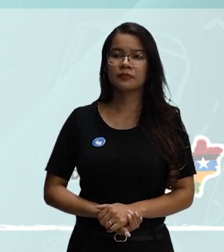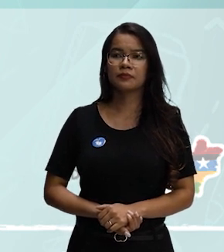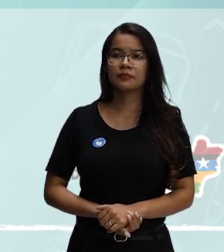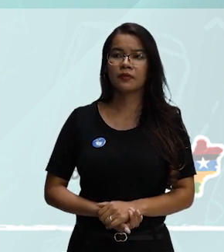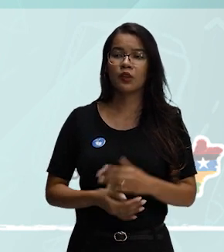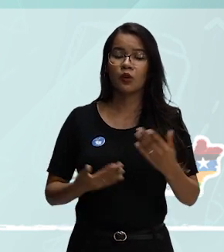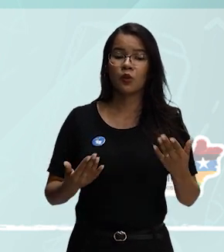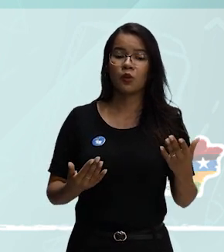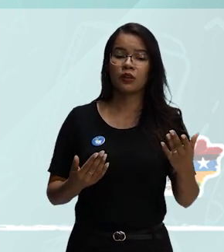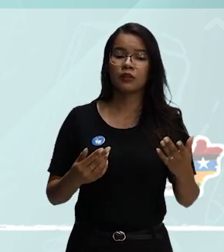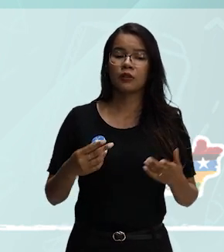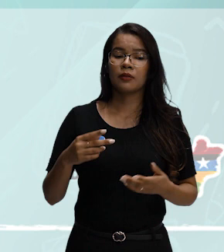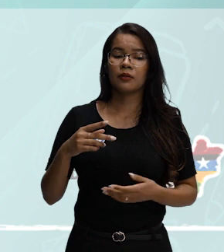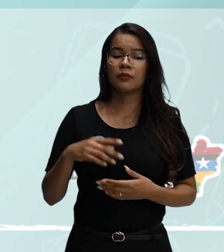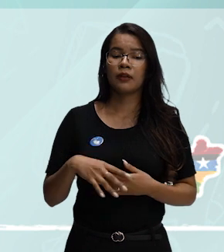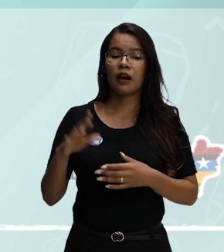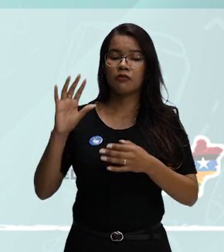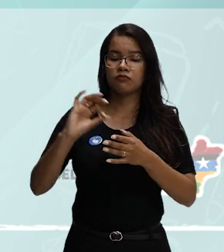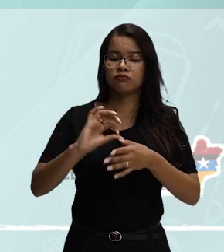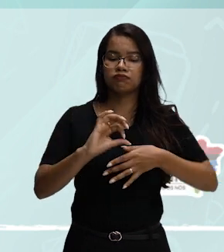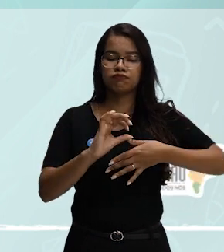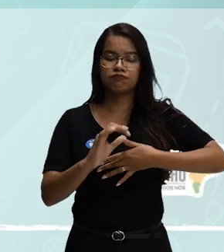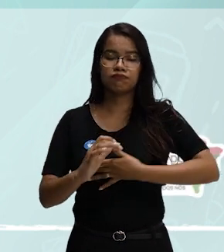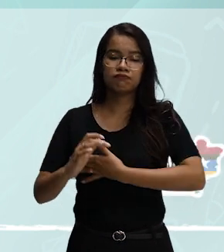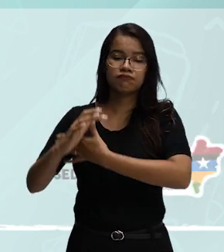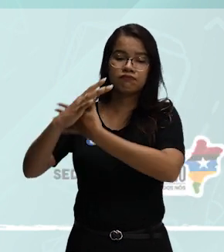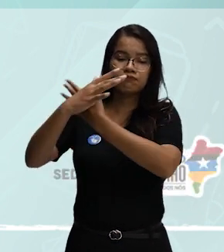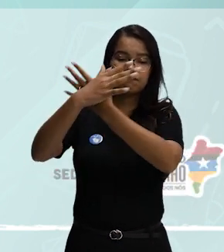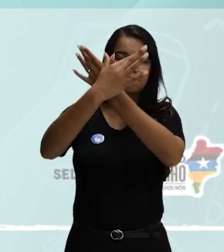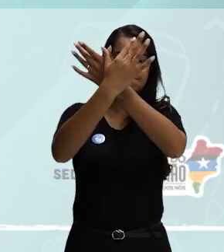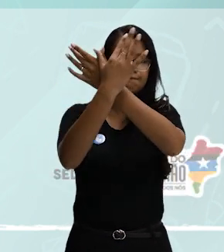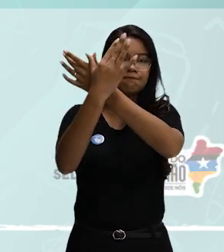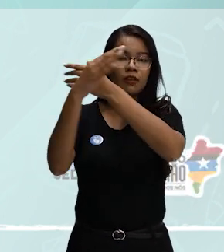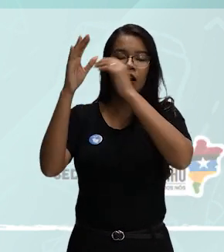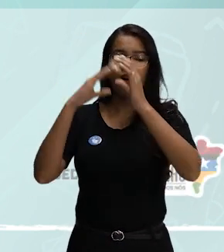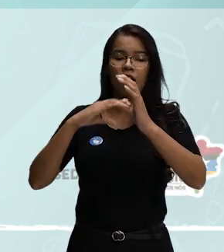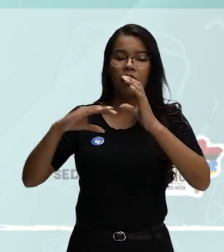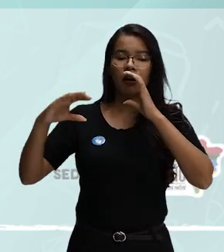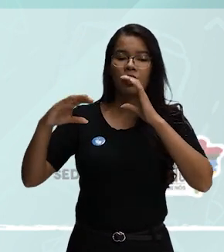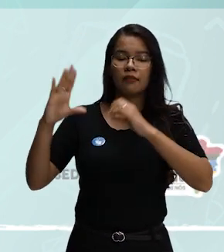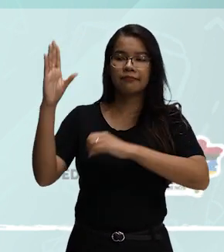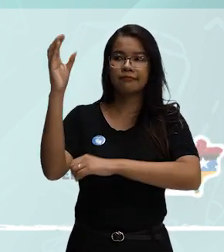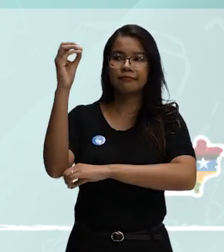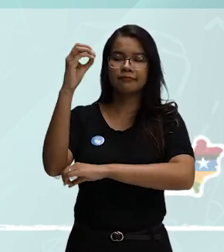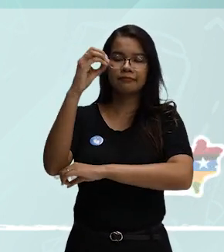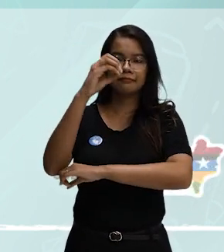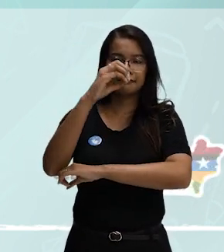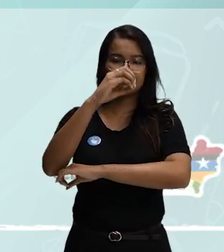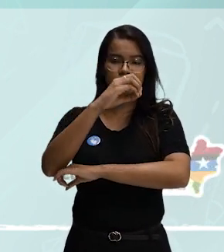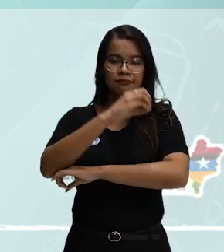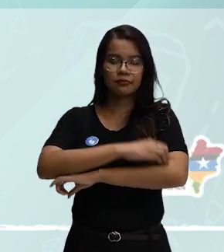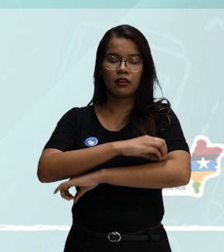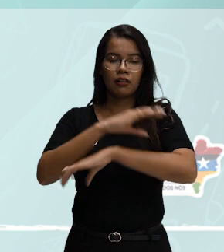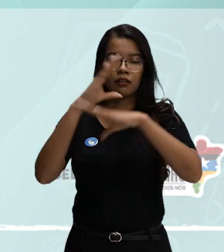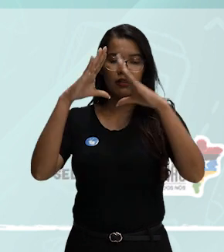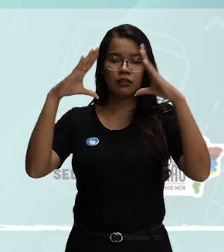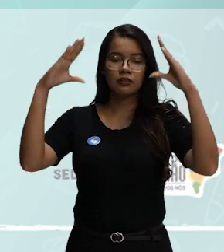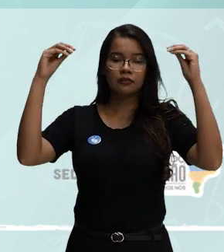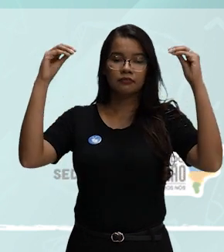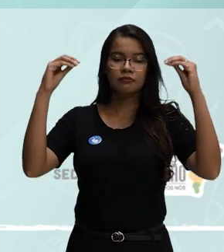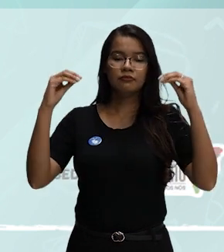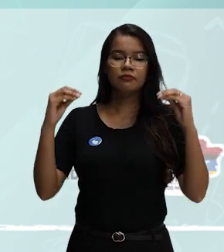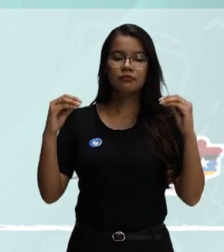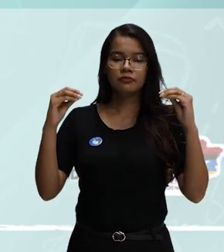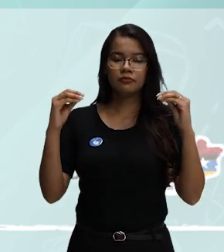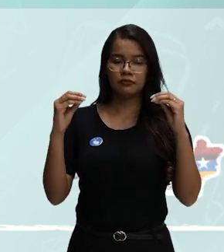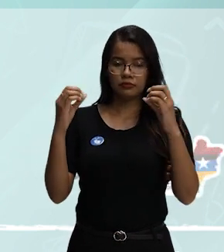Mas quando preludia a ave da aurora, e quando à meia-noite o céu repousa, arvoredos do bosque abri os ramos, deixai